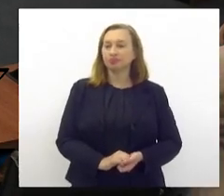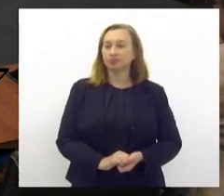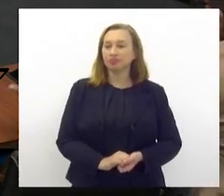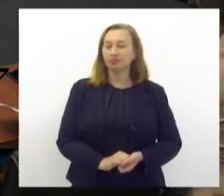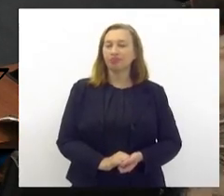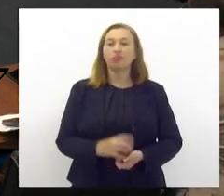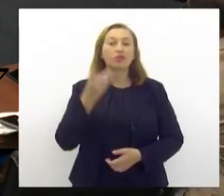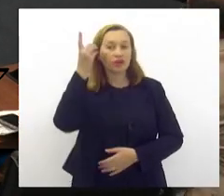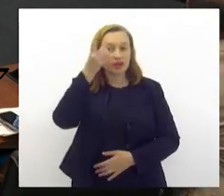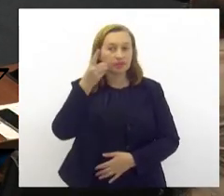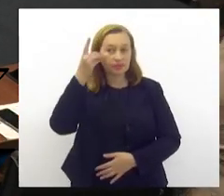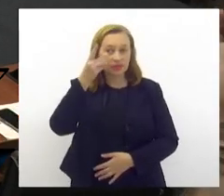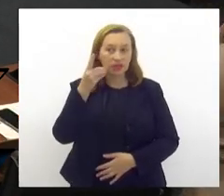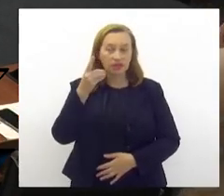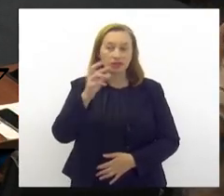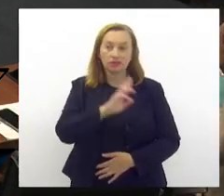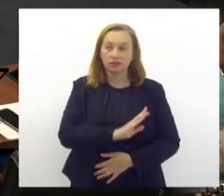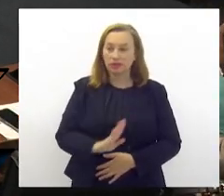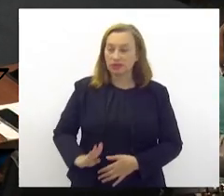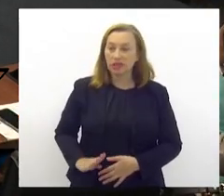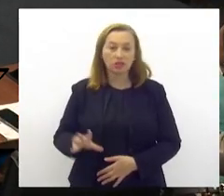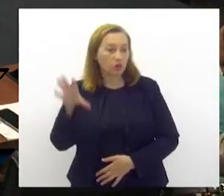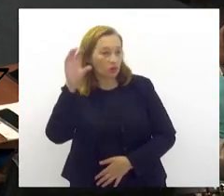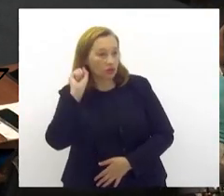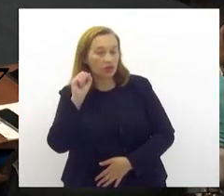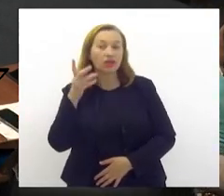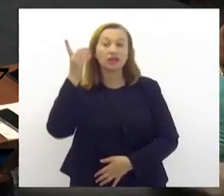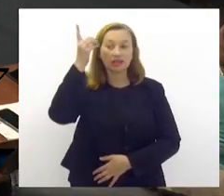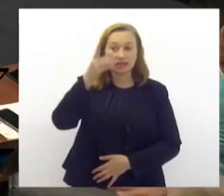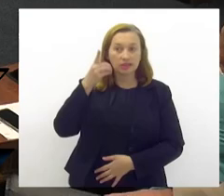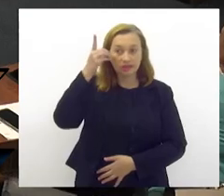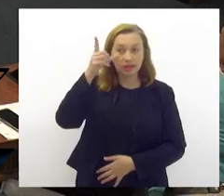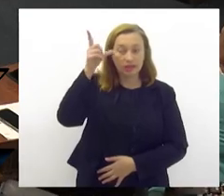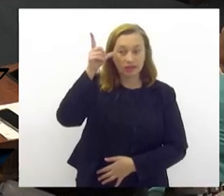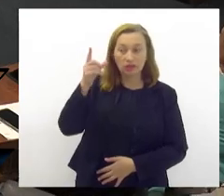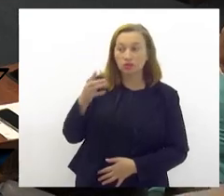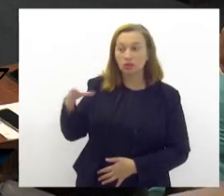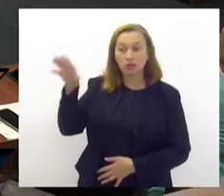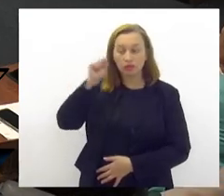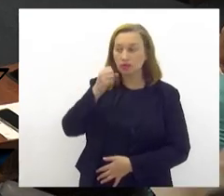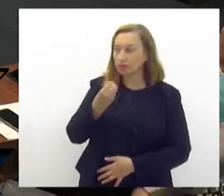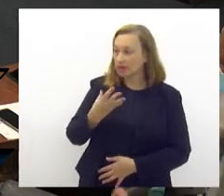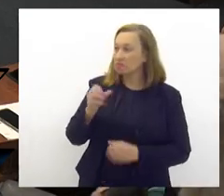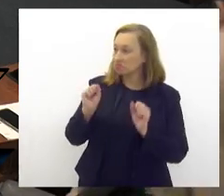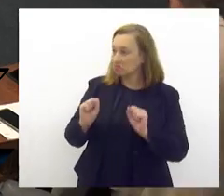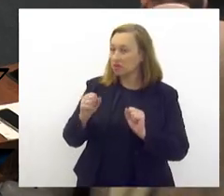É deputado Bacelar, está me ouvindo? Deputada Lucinha, por favor, estou ouvindo bem.